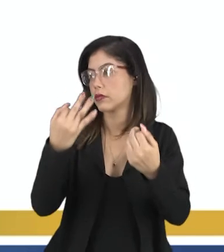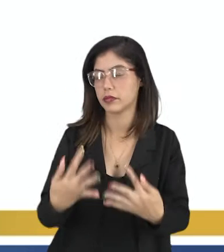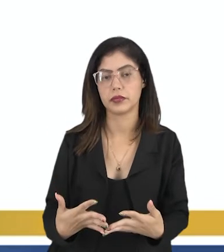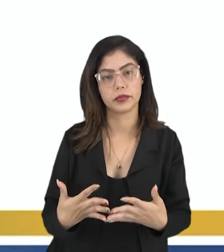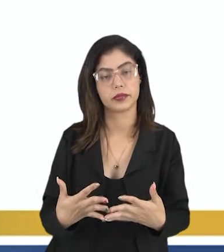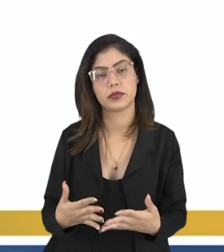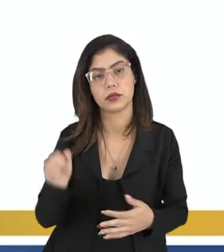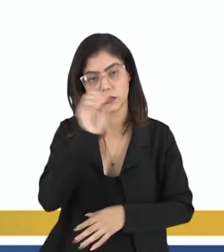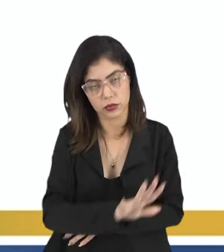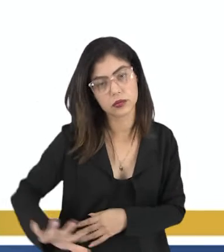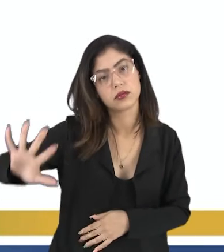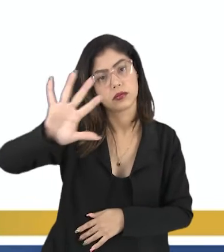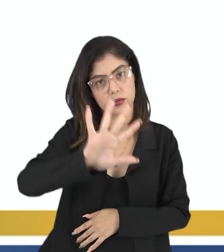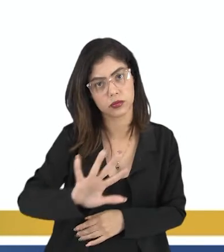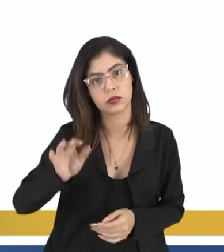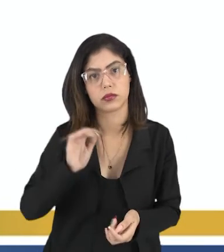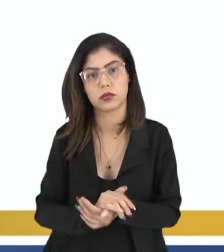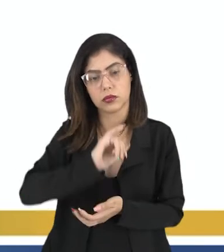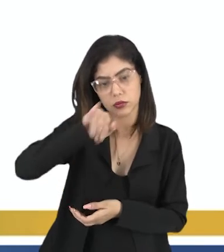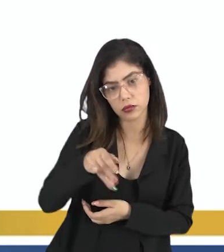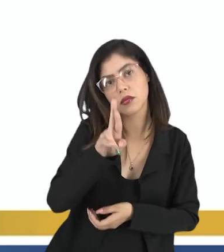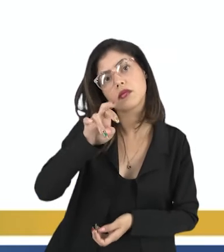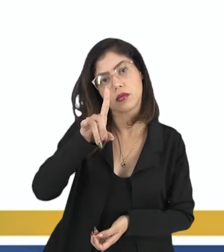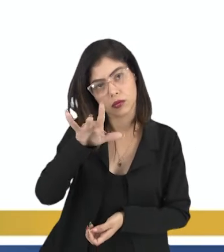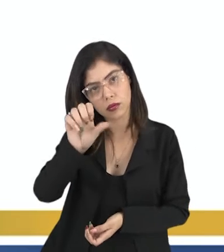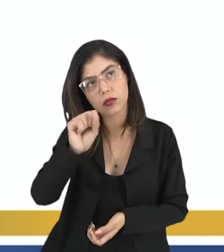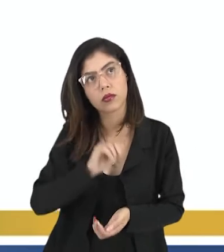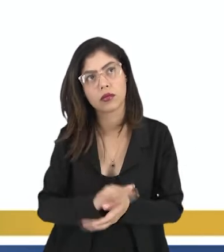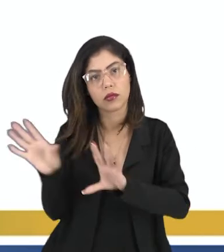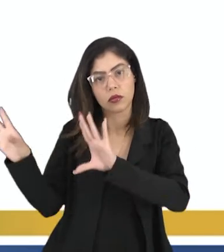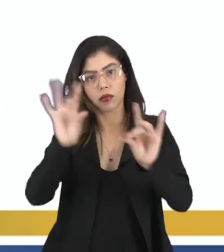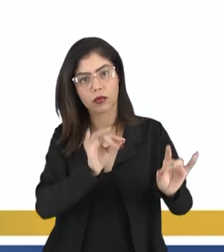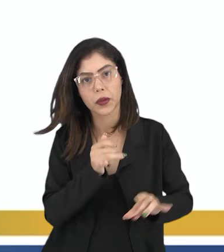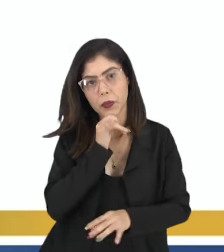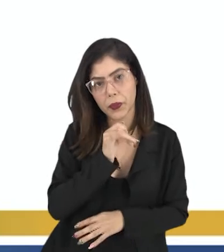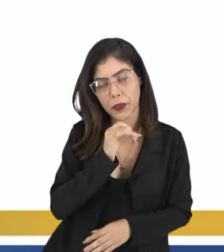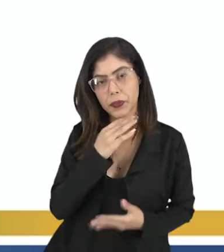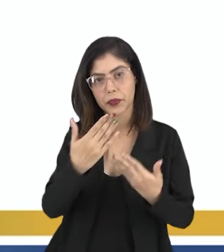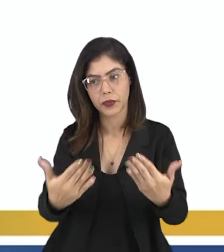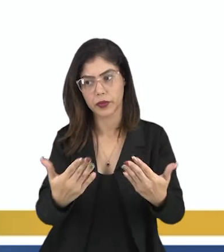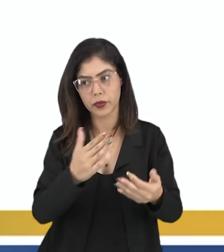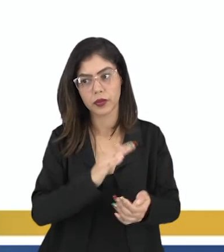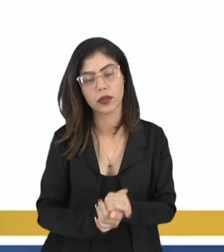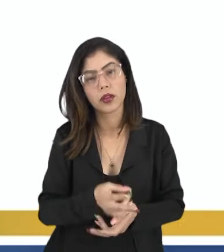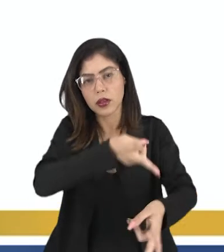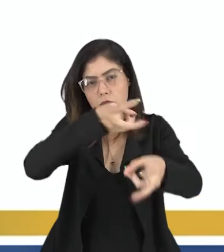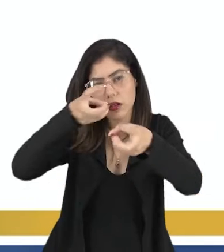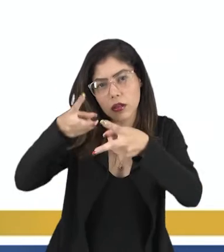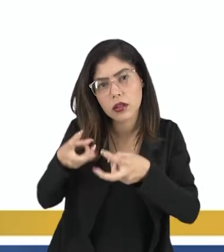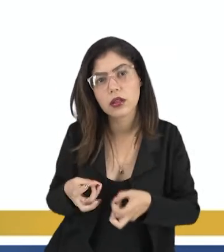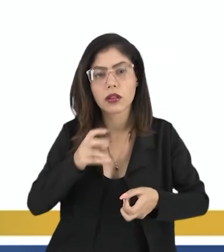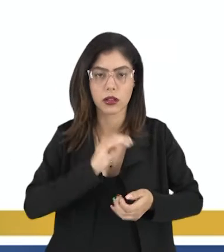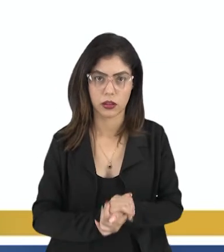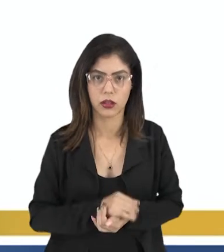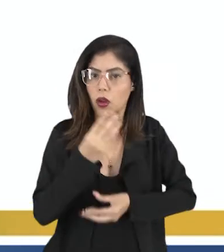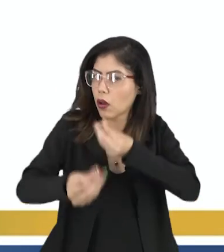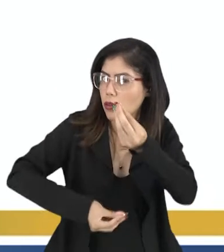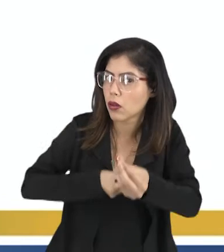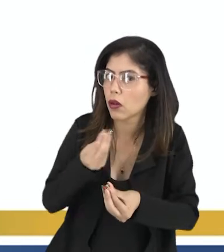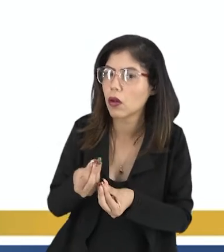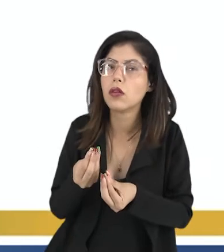dinâmica da generalização dos juros compostos, nós trouxemos aqui um exemplo para vocês perceberem